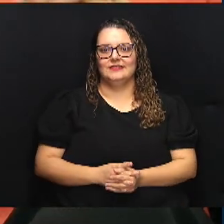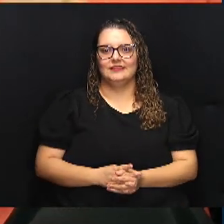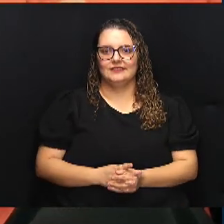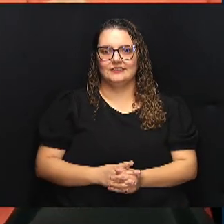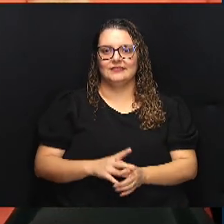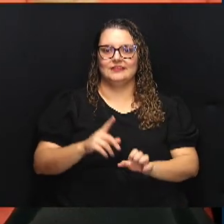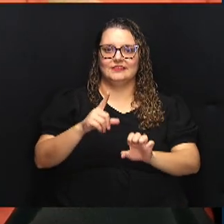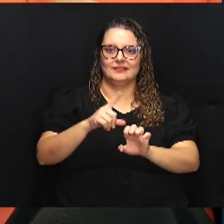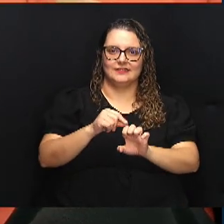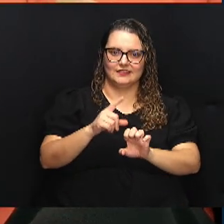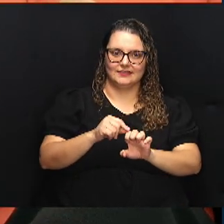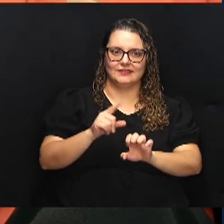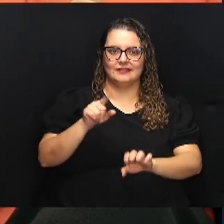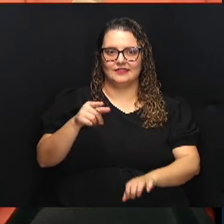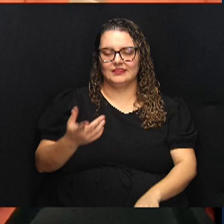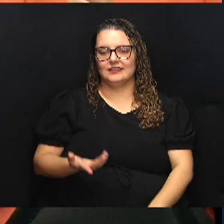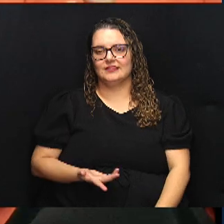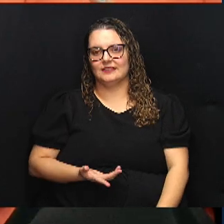Empreender